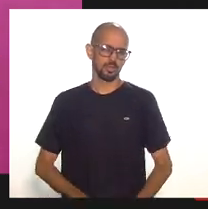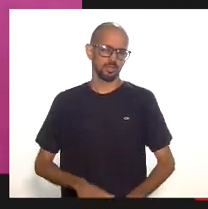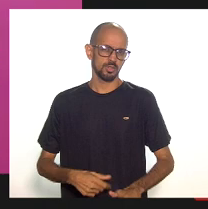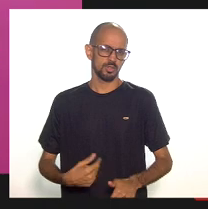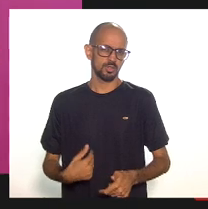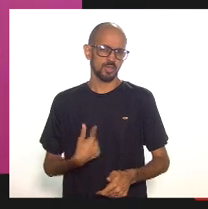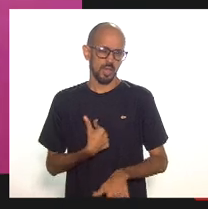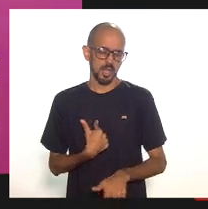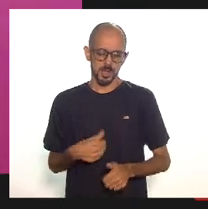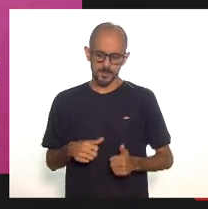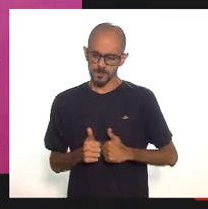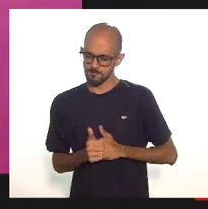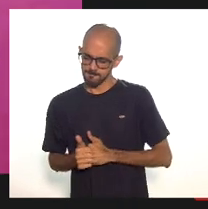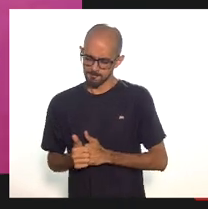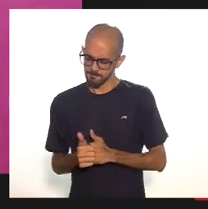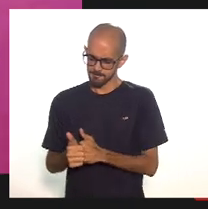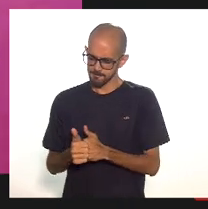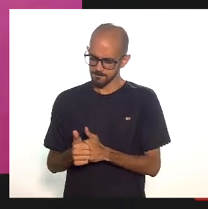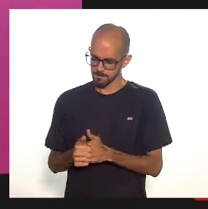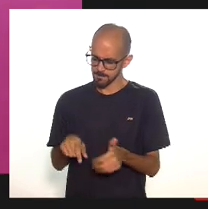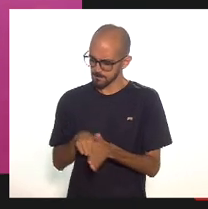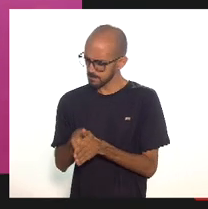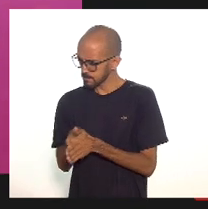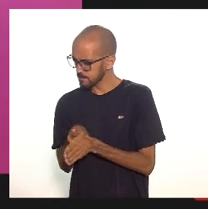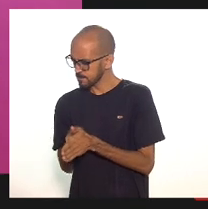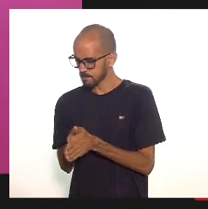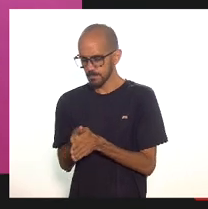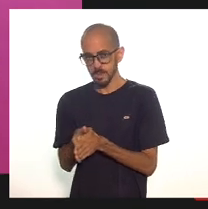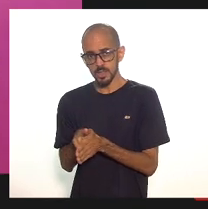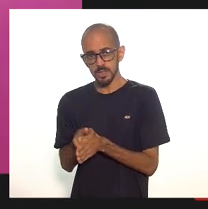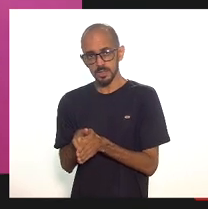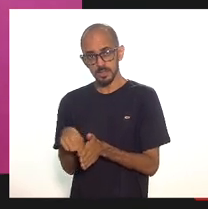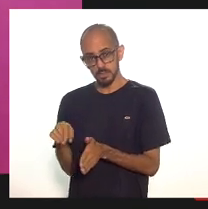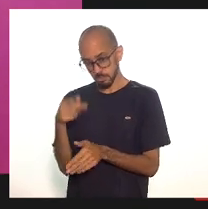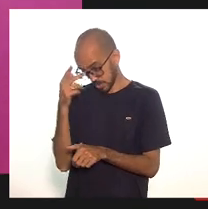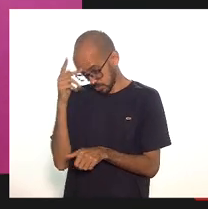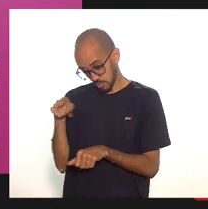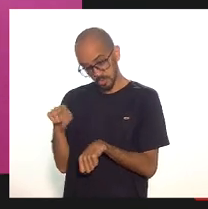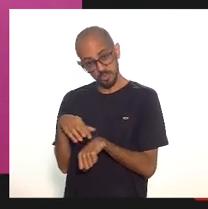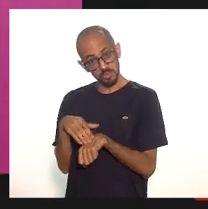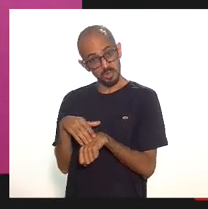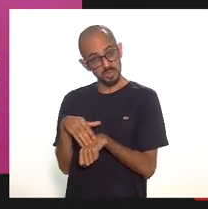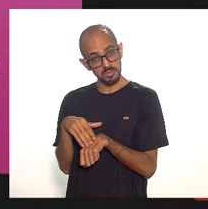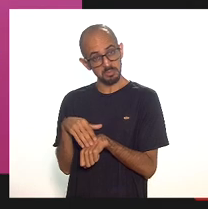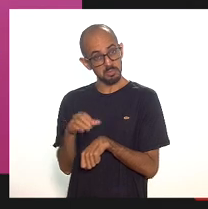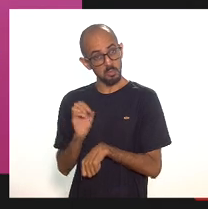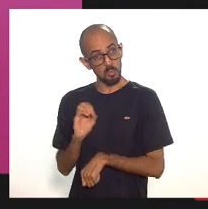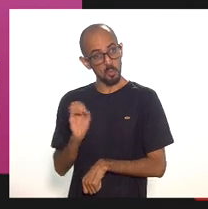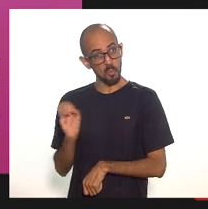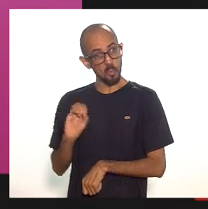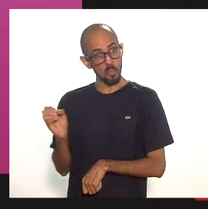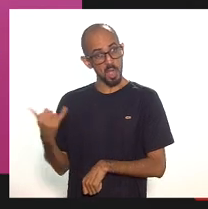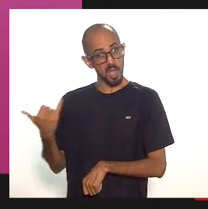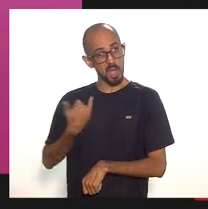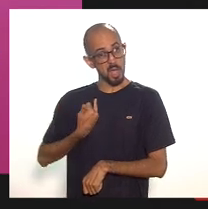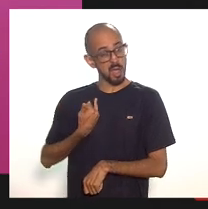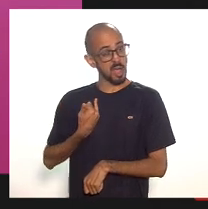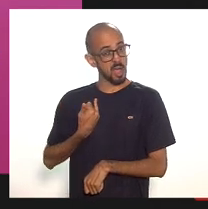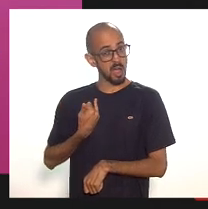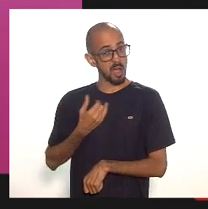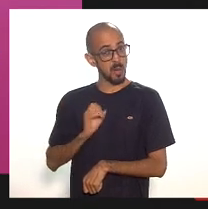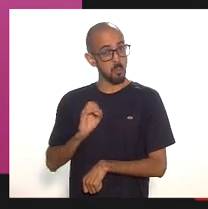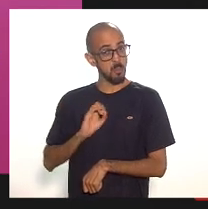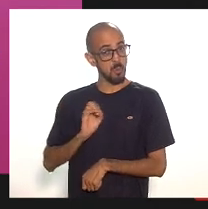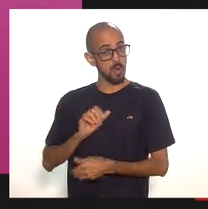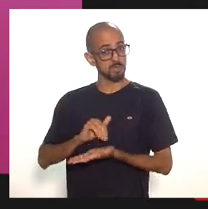Rastreio e isolamento de casos suspeitos, a gente nem escuta falar dos secretários, né? Quero aqui,